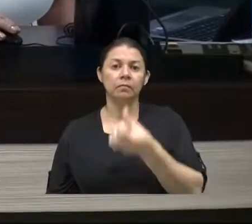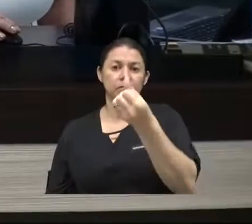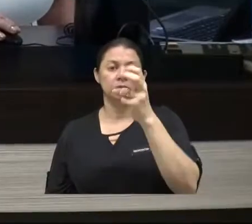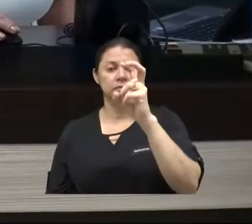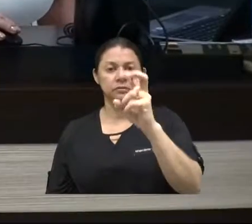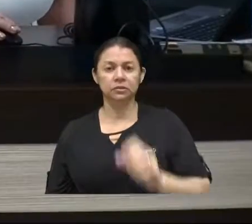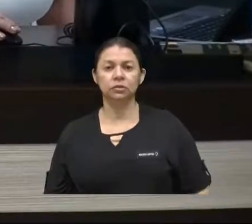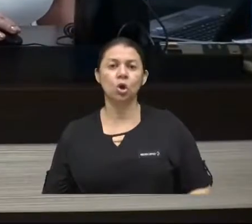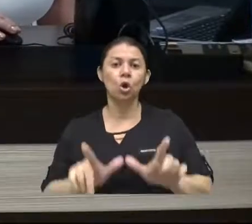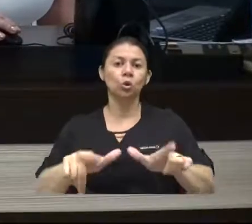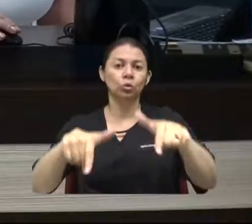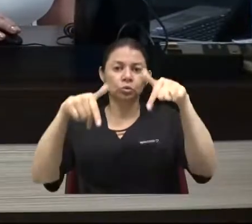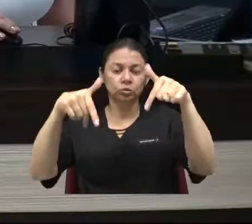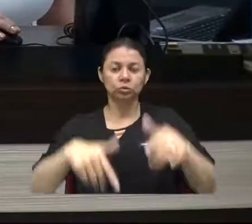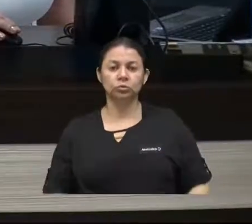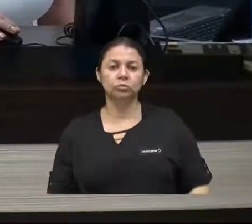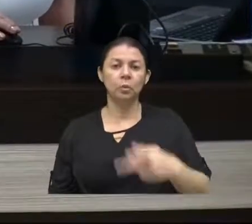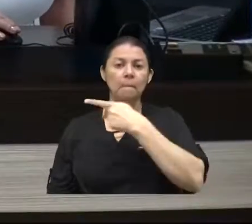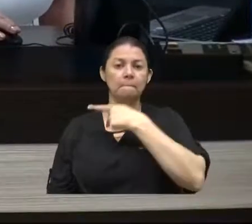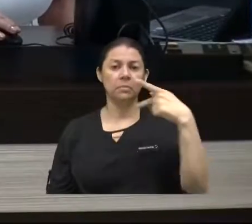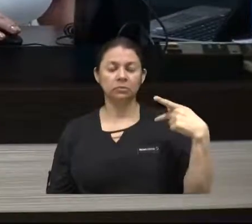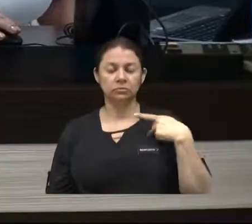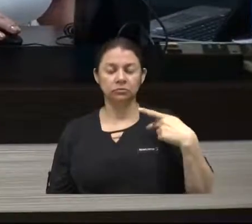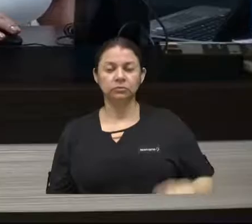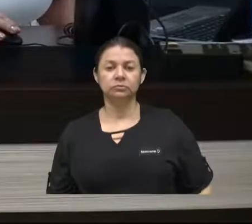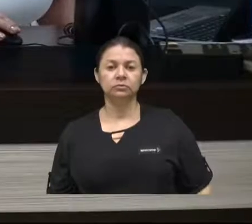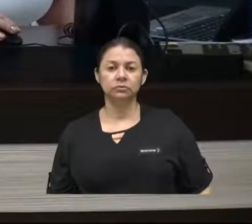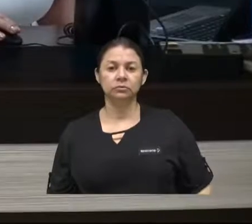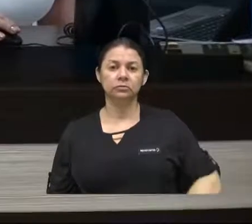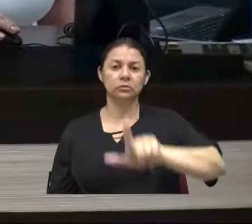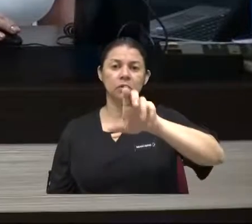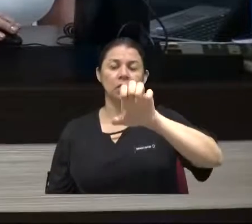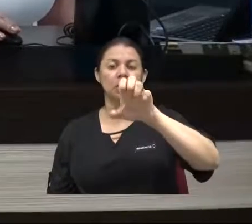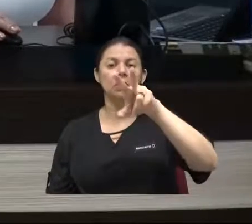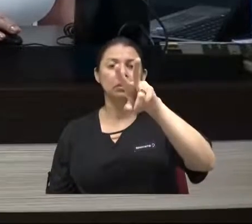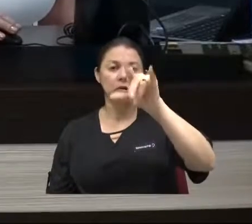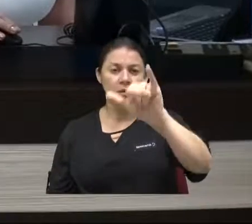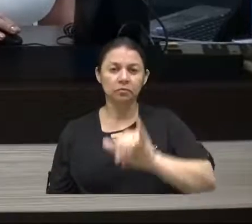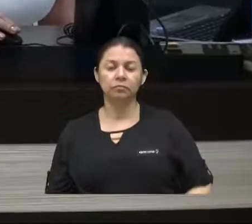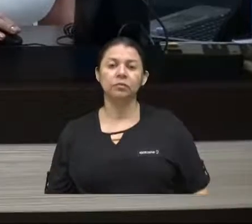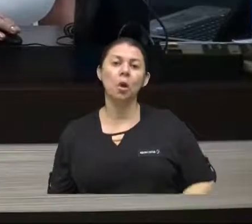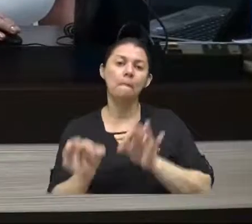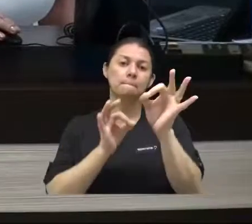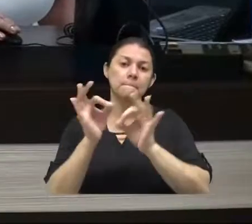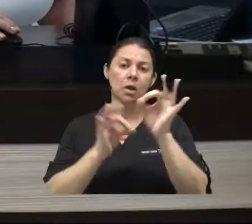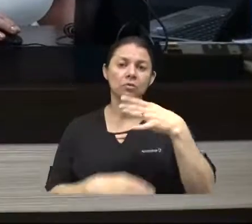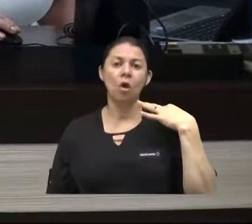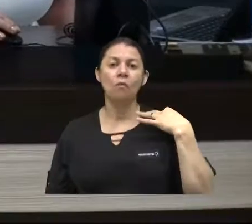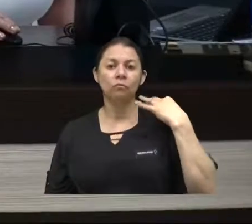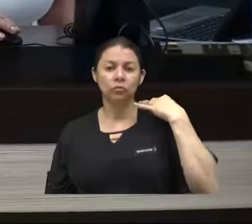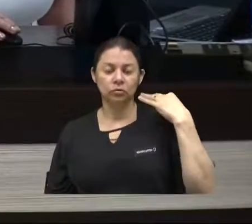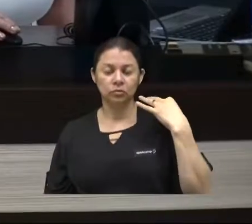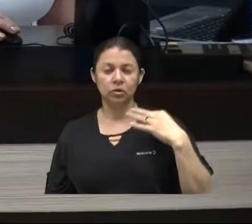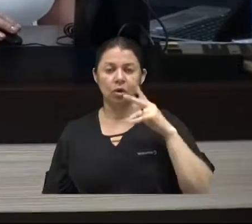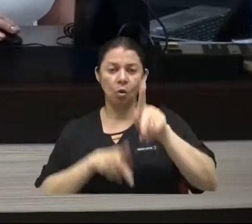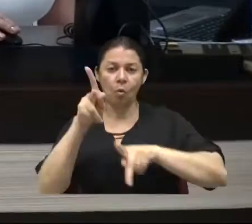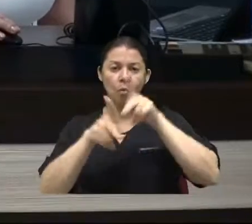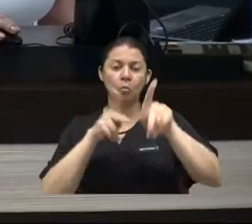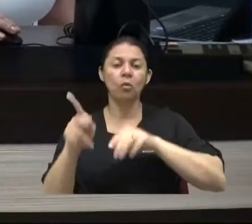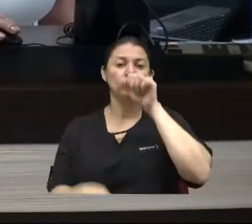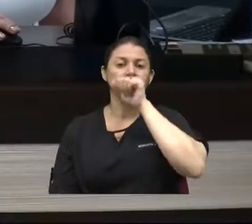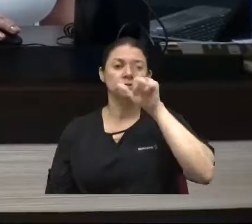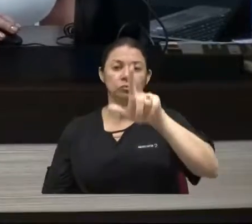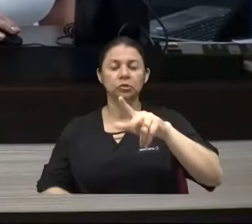ao pastor Levi Ferreira de Souza Júnior pelos relevantes serviços prestados à população do município de Limeira. Autoria do